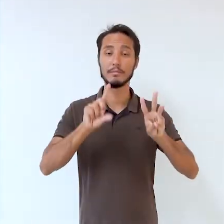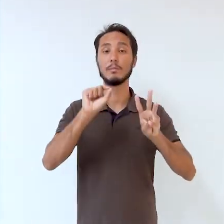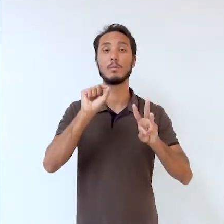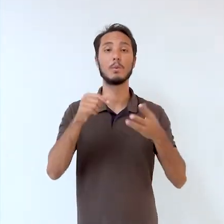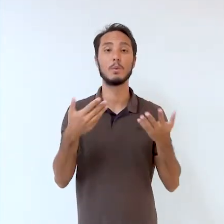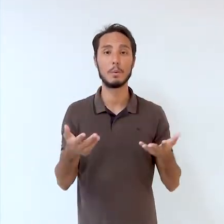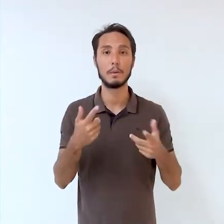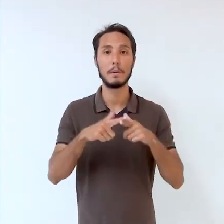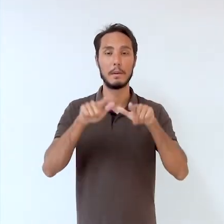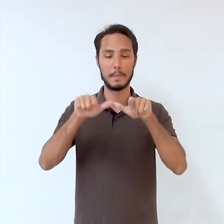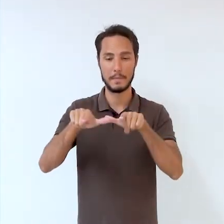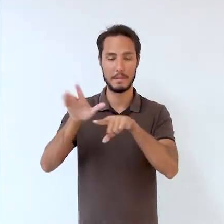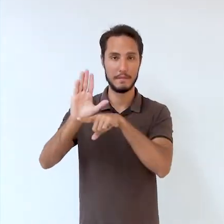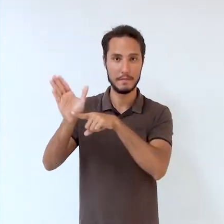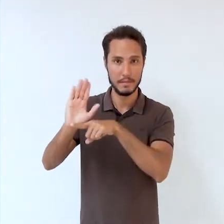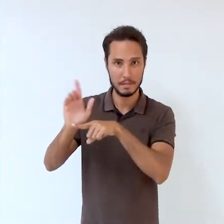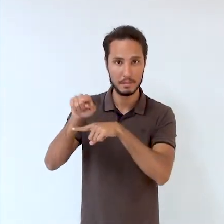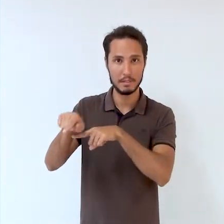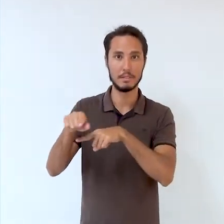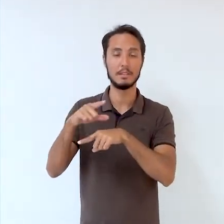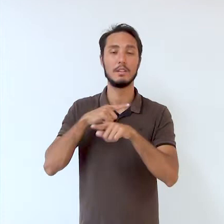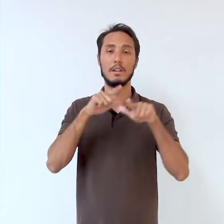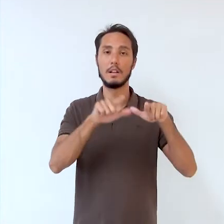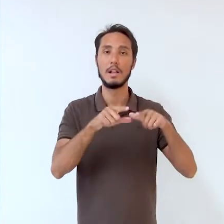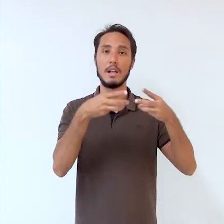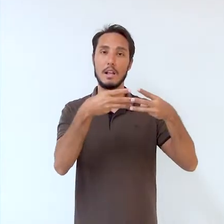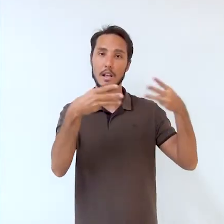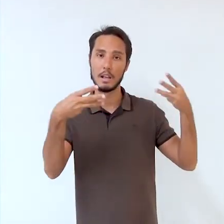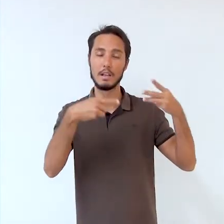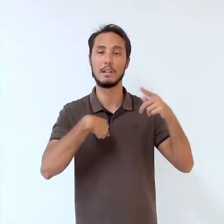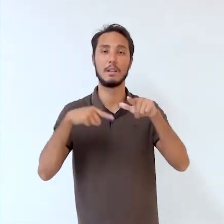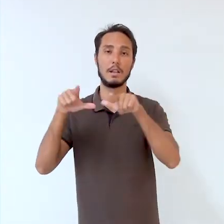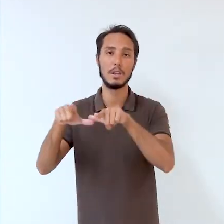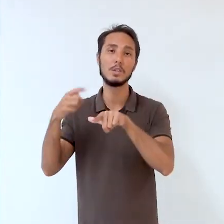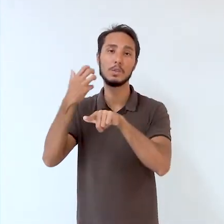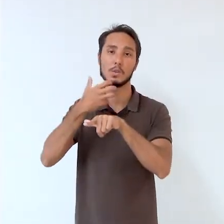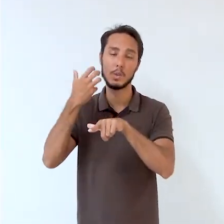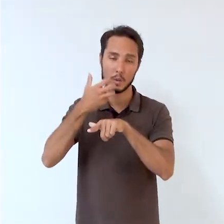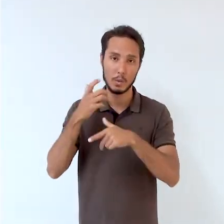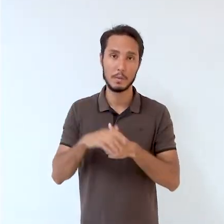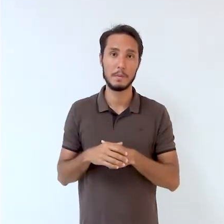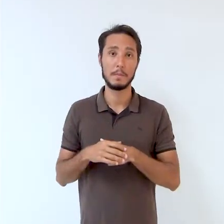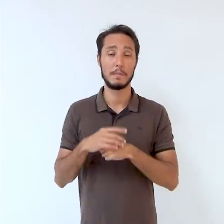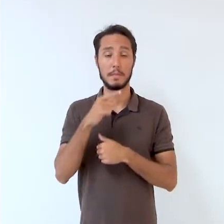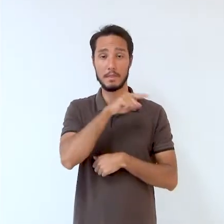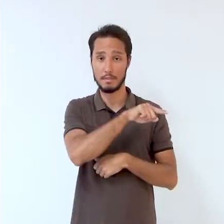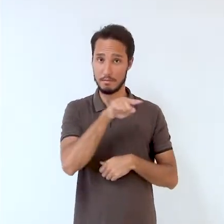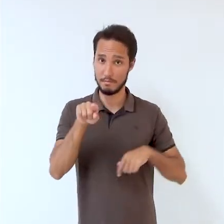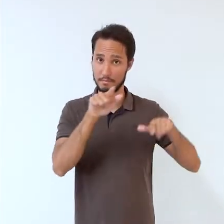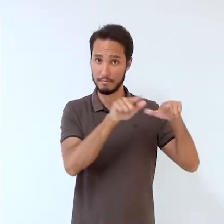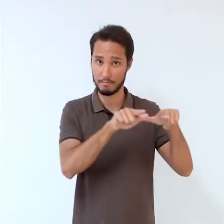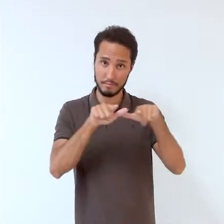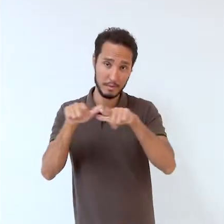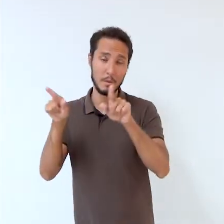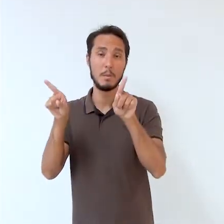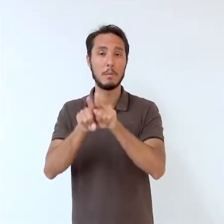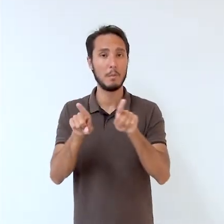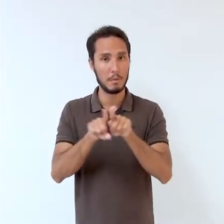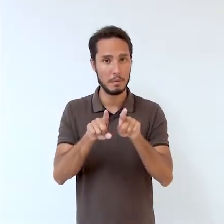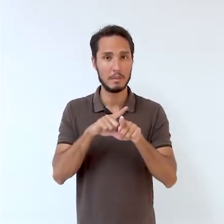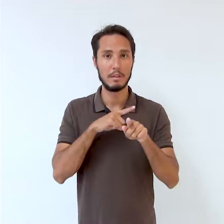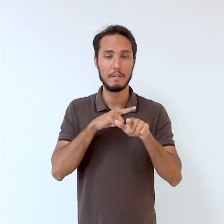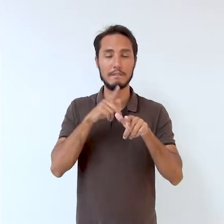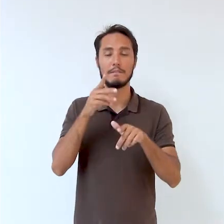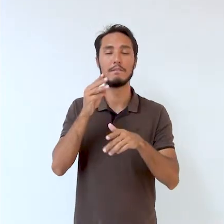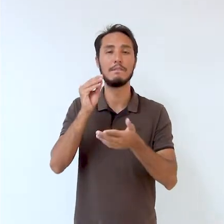hardware são as placas de vídeo, de rede e de som. Esses dispositivos também